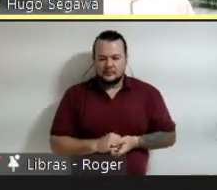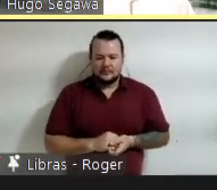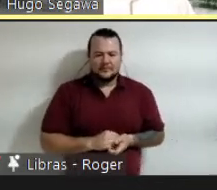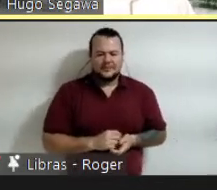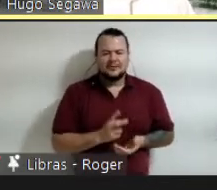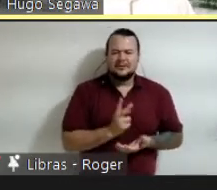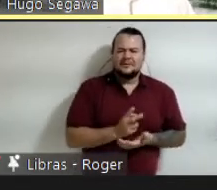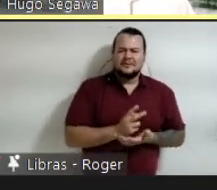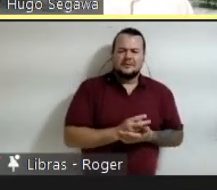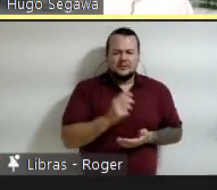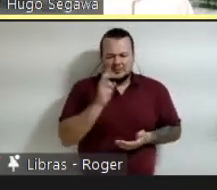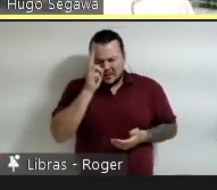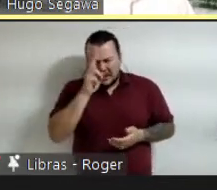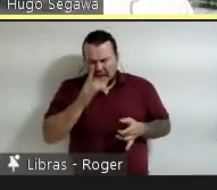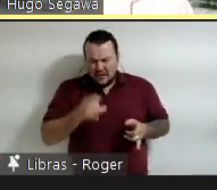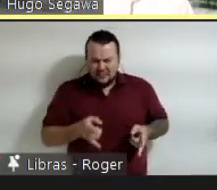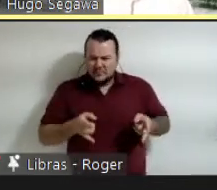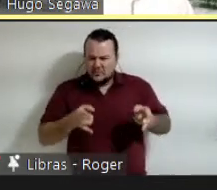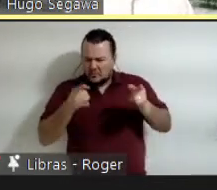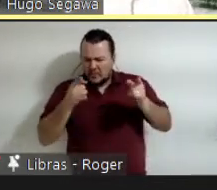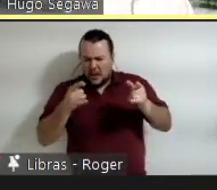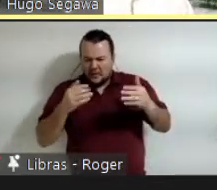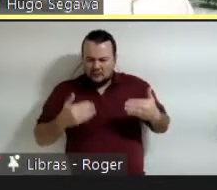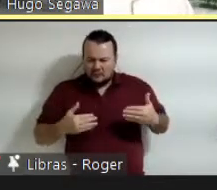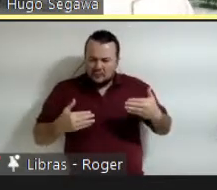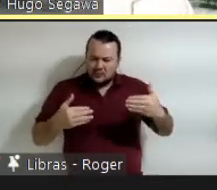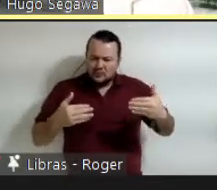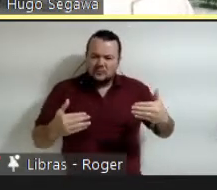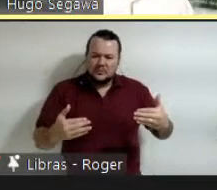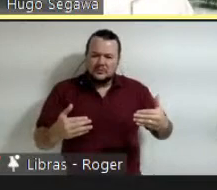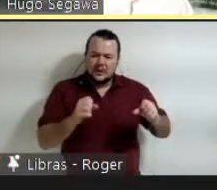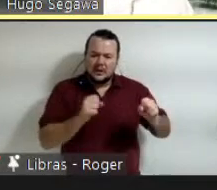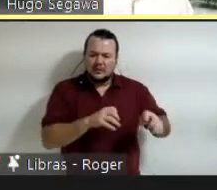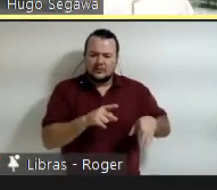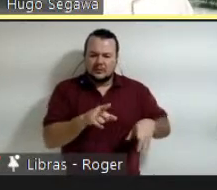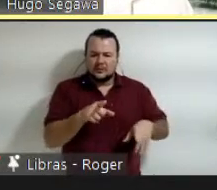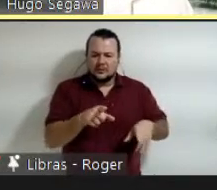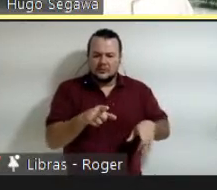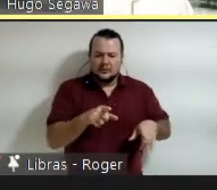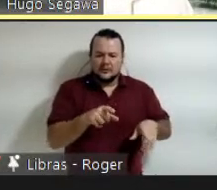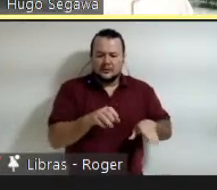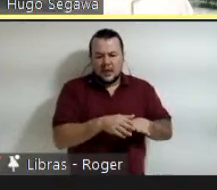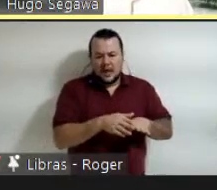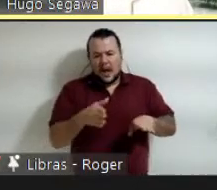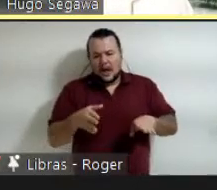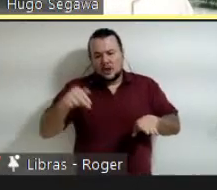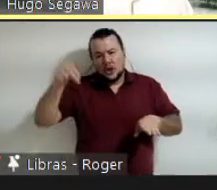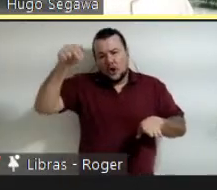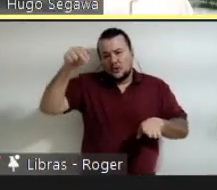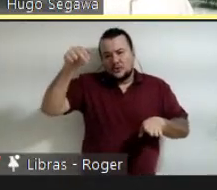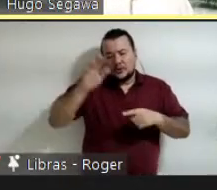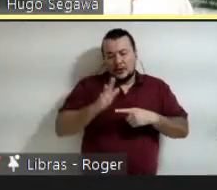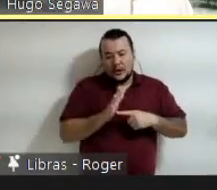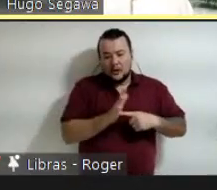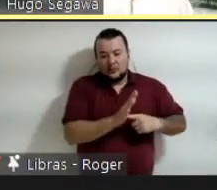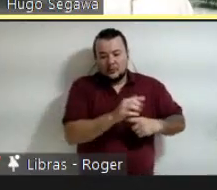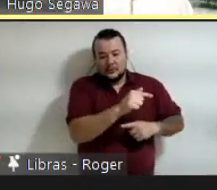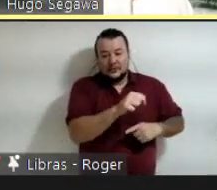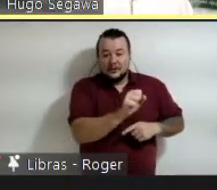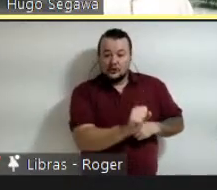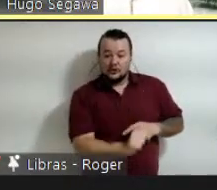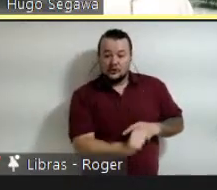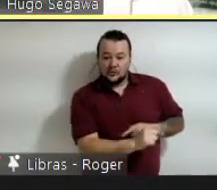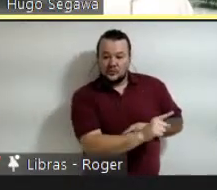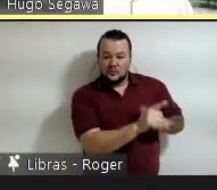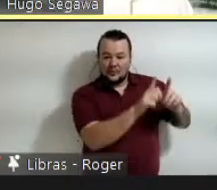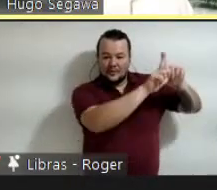né, do edifício do Ministério da Educação, e esta é a fachada sul, do qual o Lúcio Costa sempre lembrava, né?